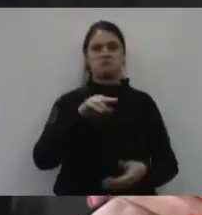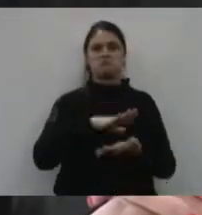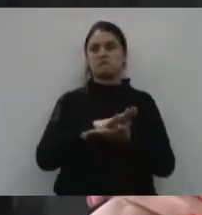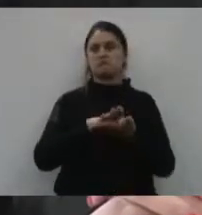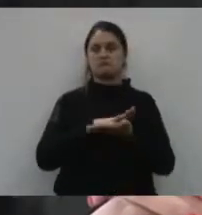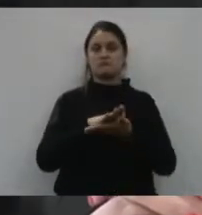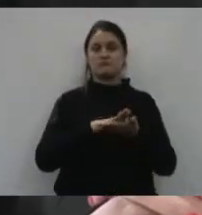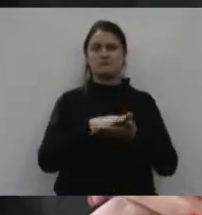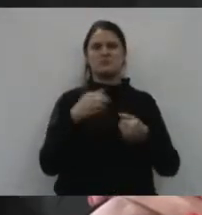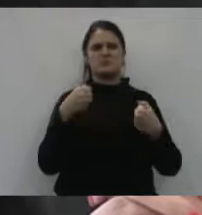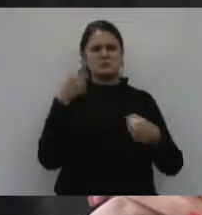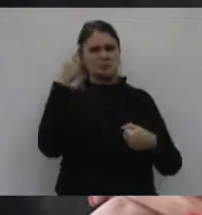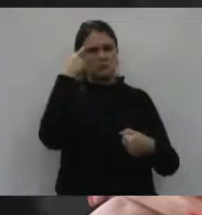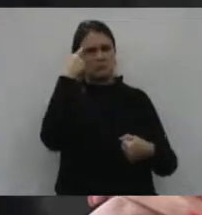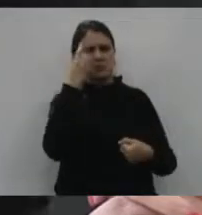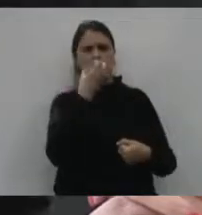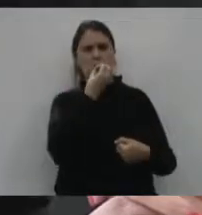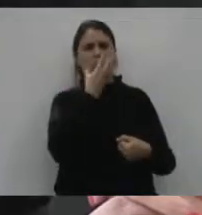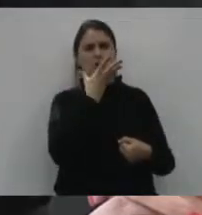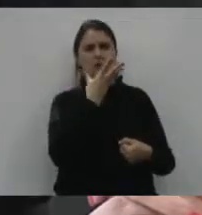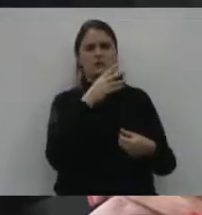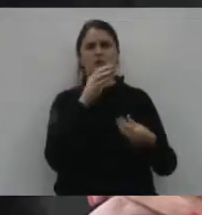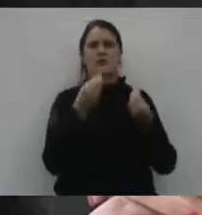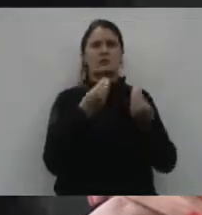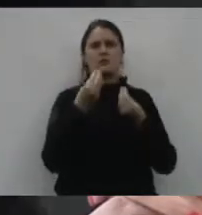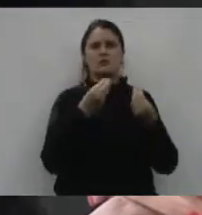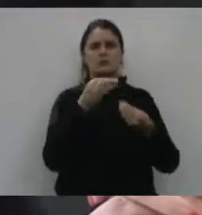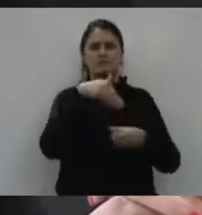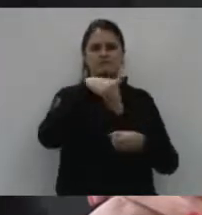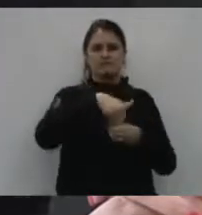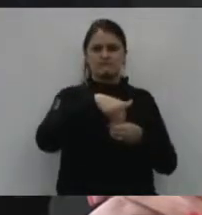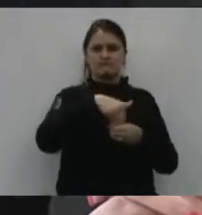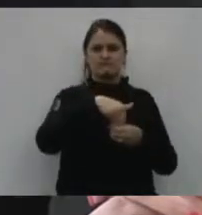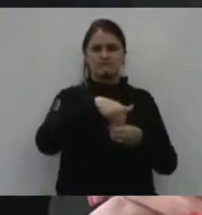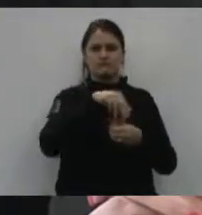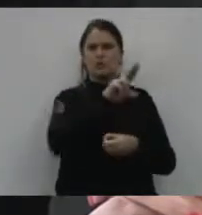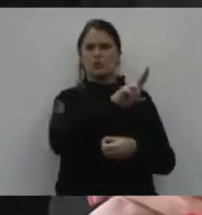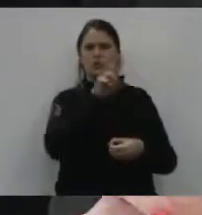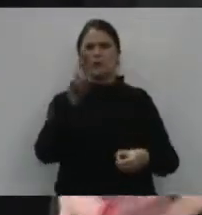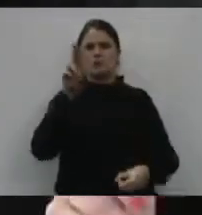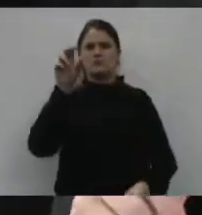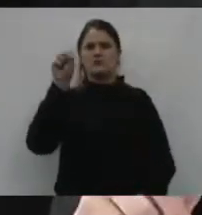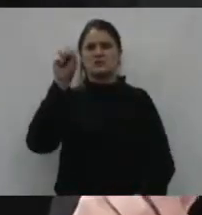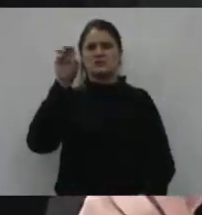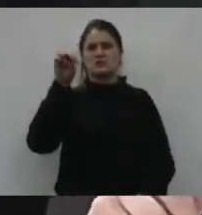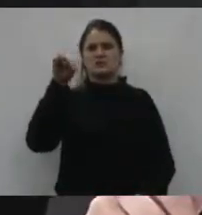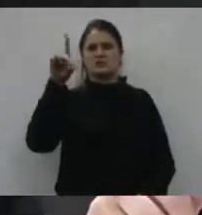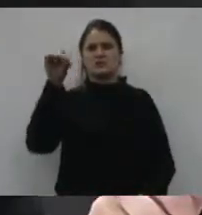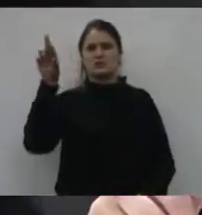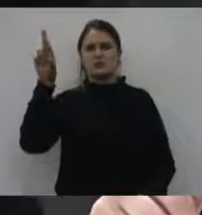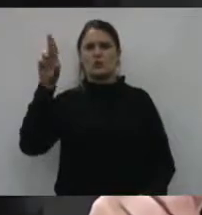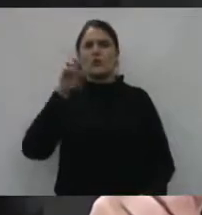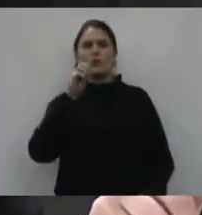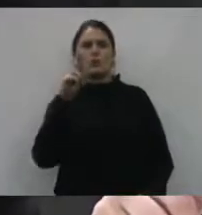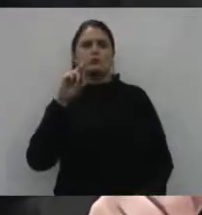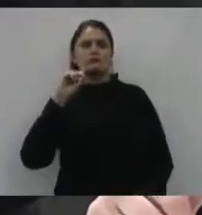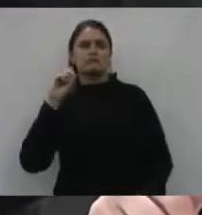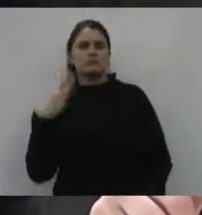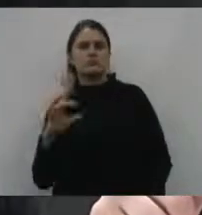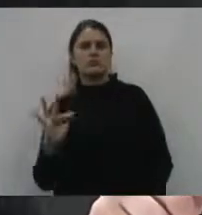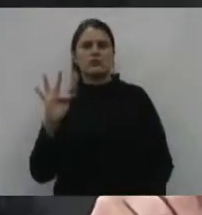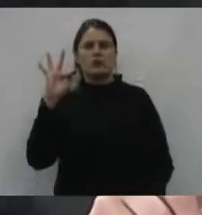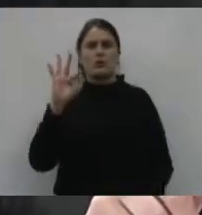Portanto, eu acho que nós temos que pensar muito bem ao abraçar o nome de um candidato ao Senado, ou deputado